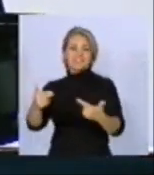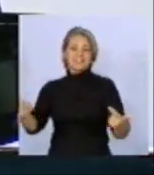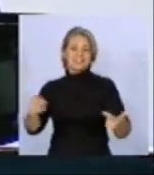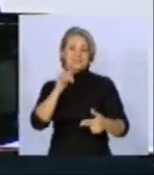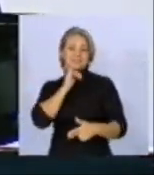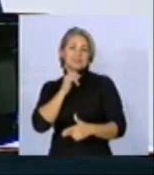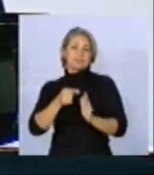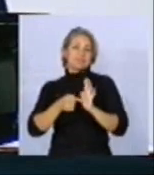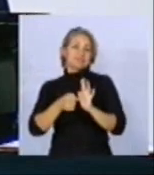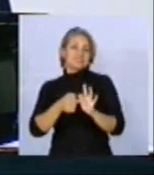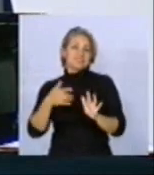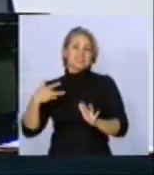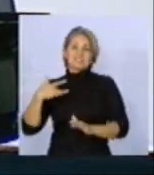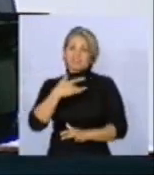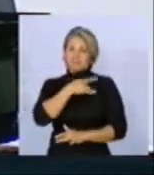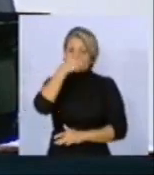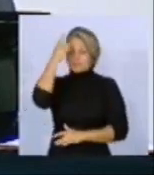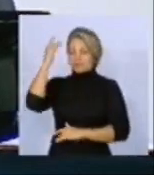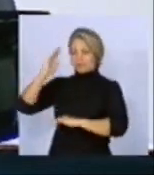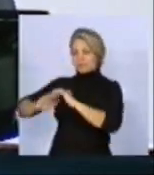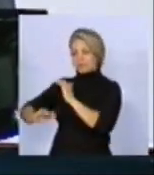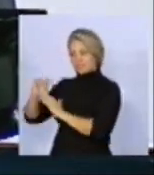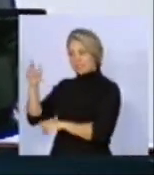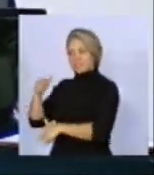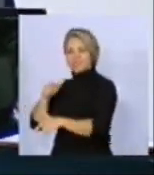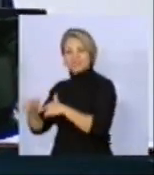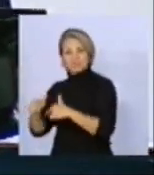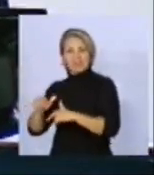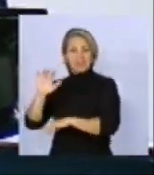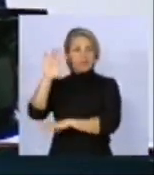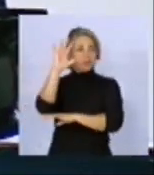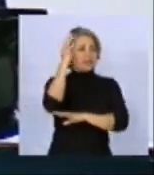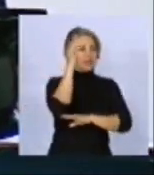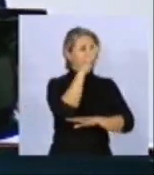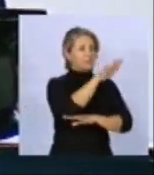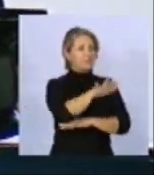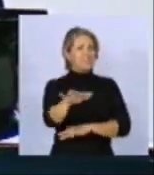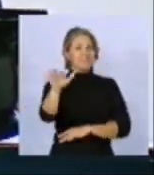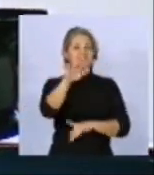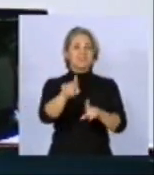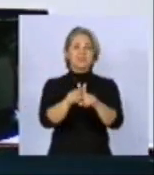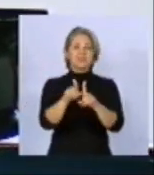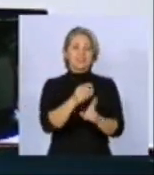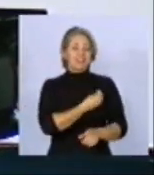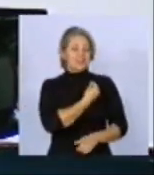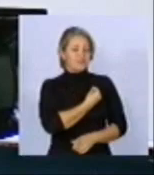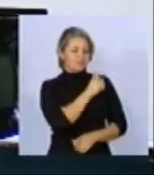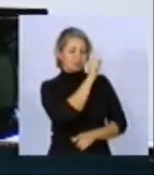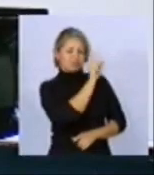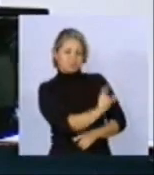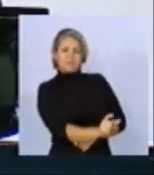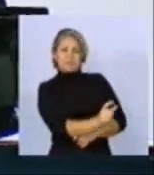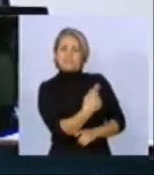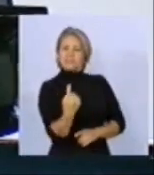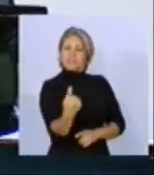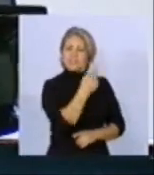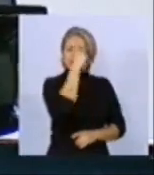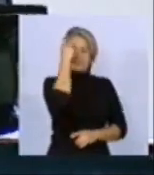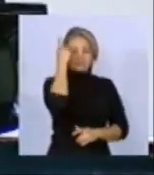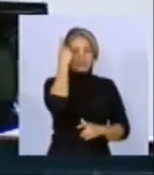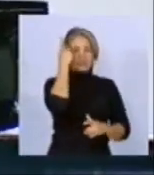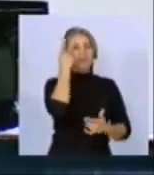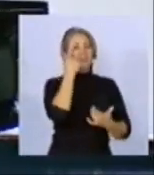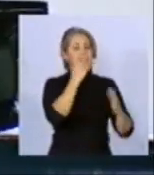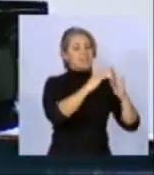saúde do Trabalhador em relação ao meio ambiente em relação a dignidade das pessoas que moram